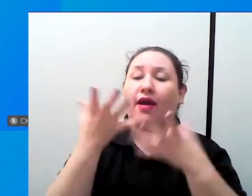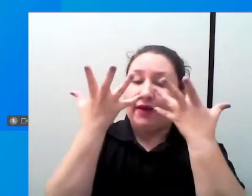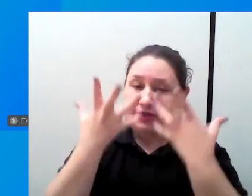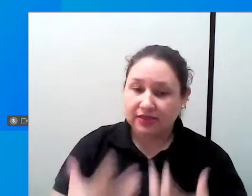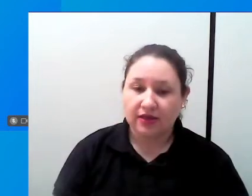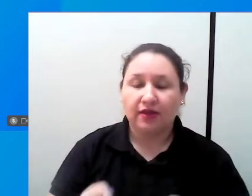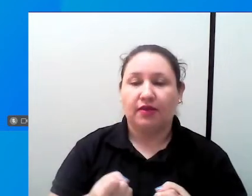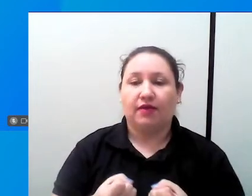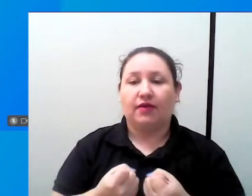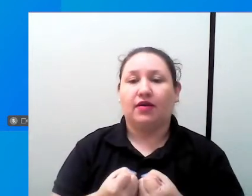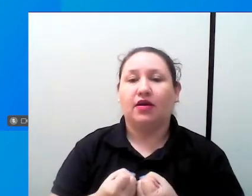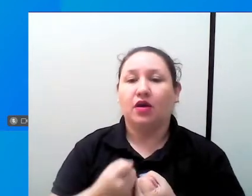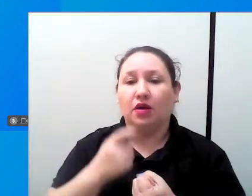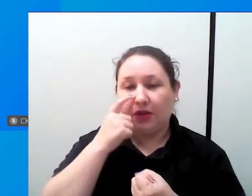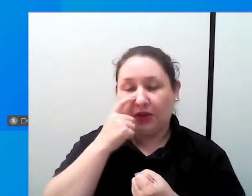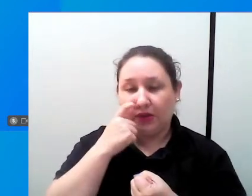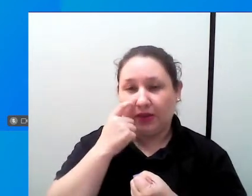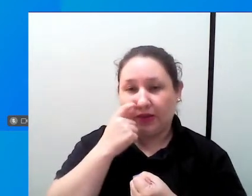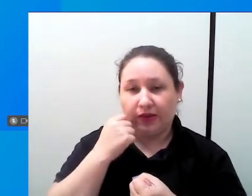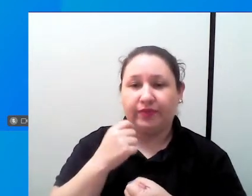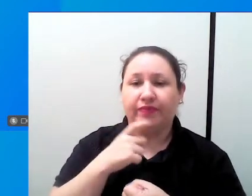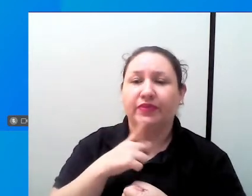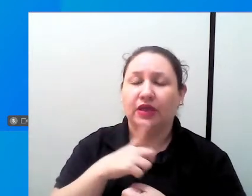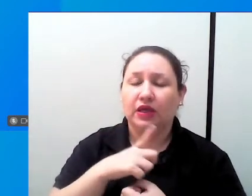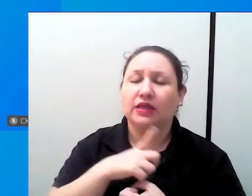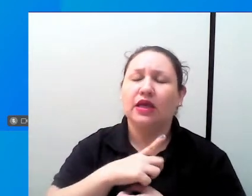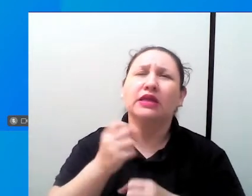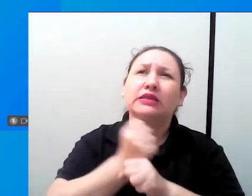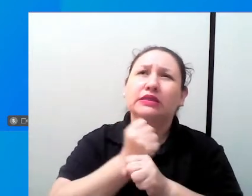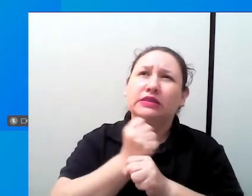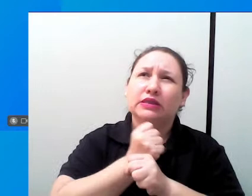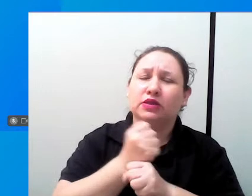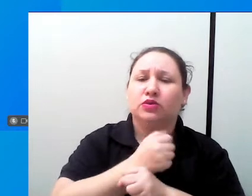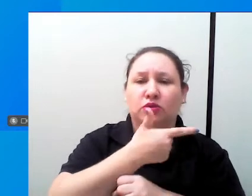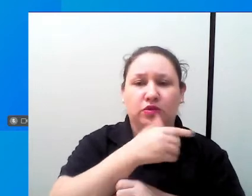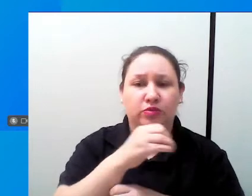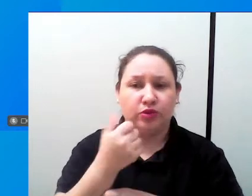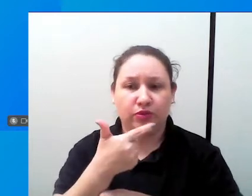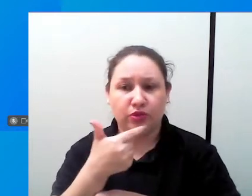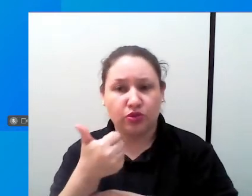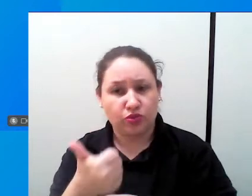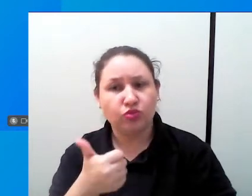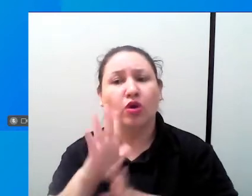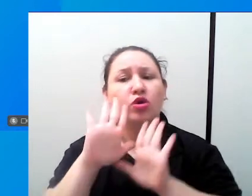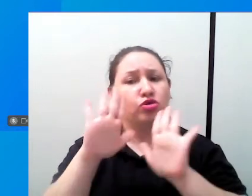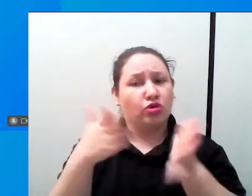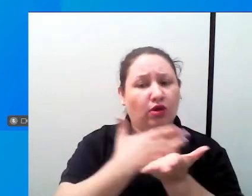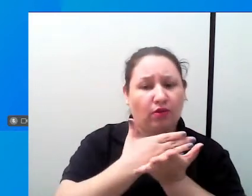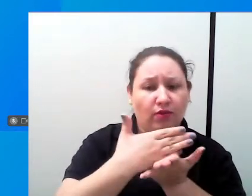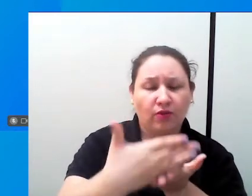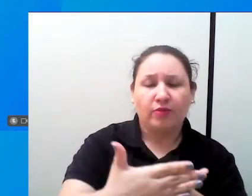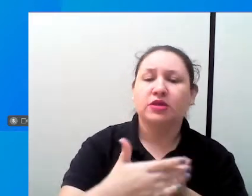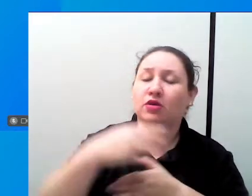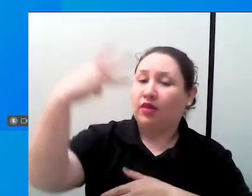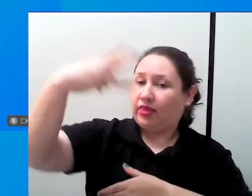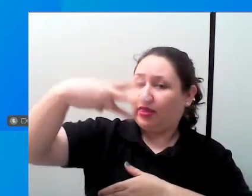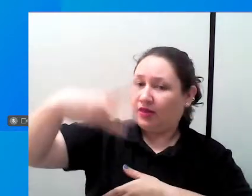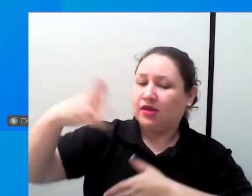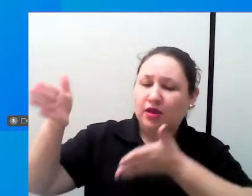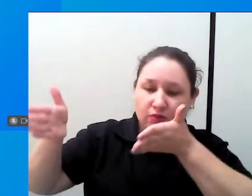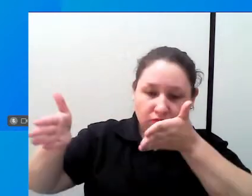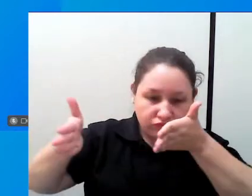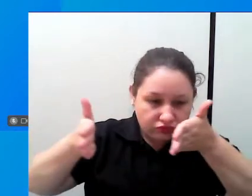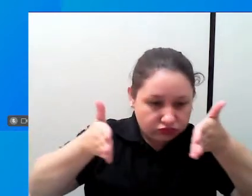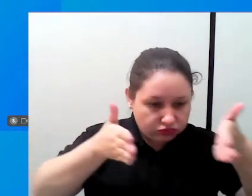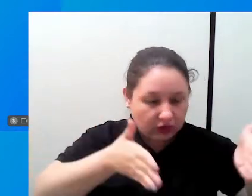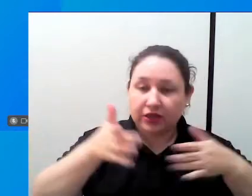ano passado, no ano de 2021, nós já iniciamos esse período, então, da terceira fase, que nós chamamos de um período